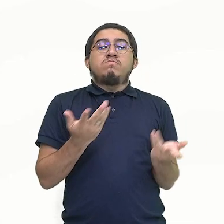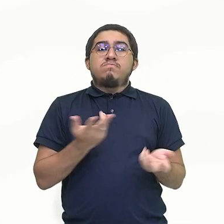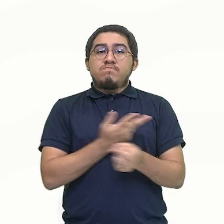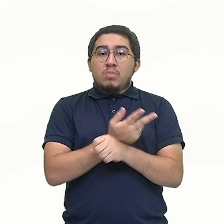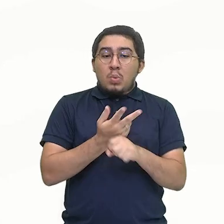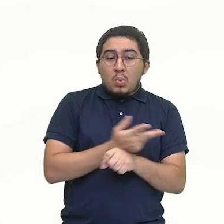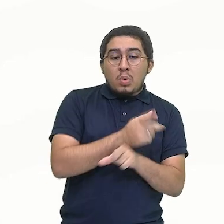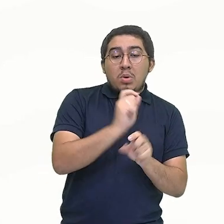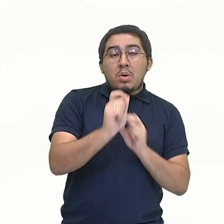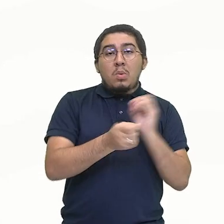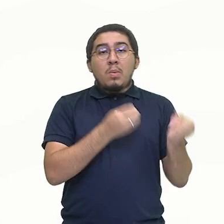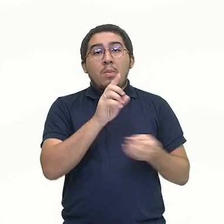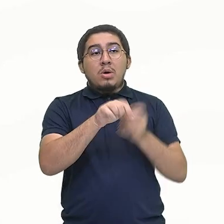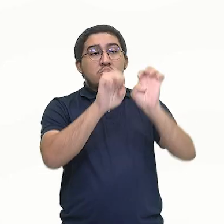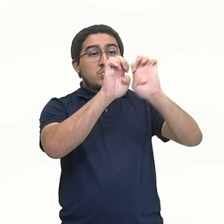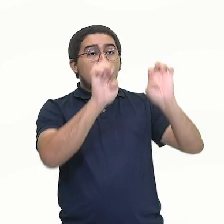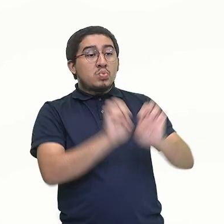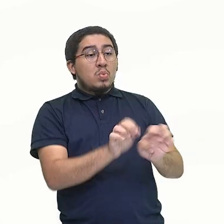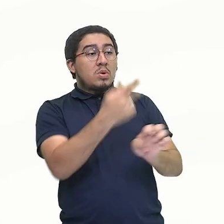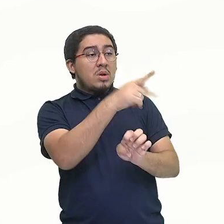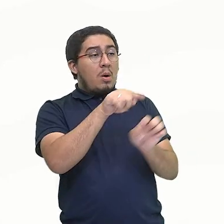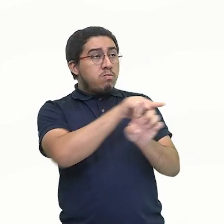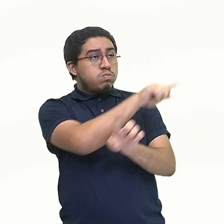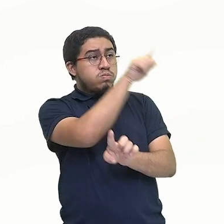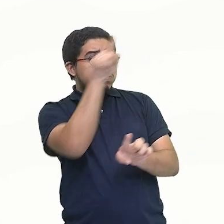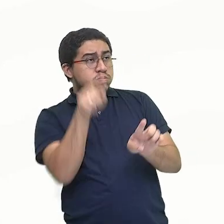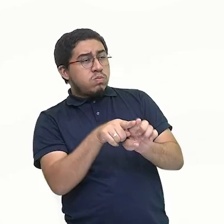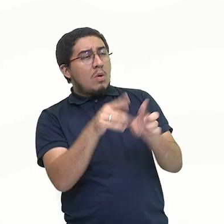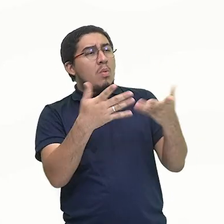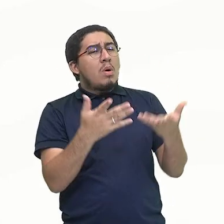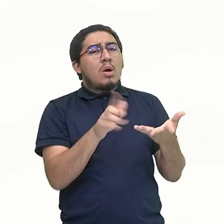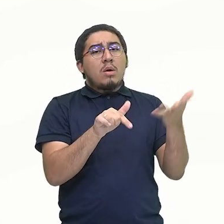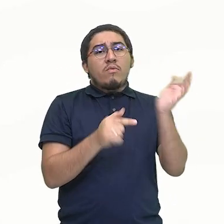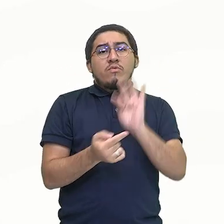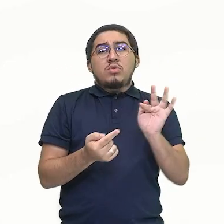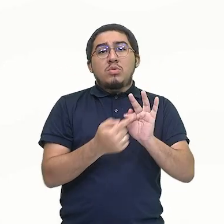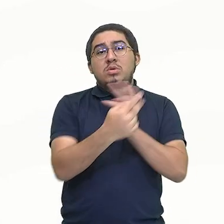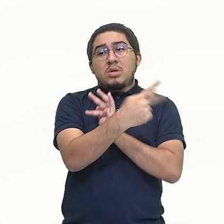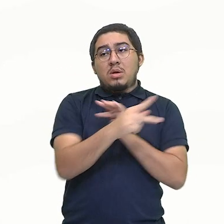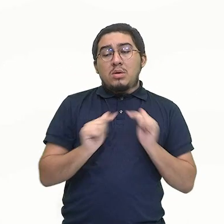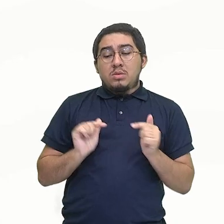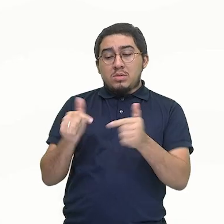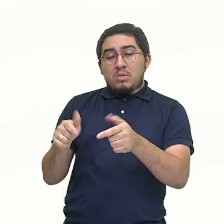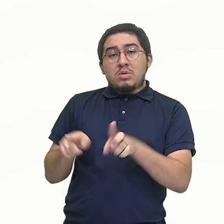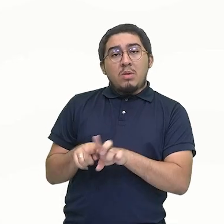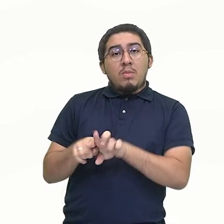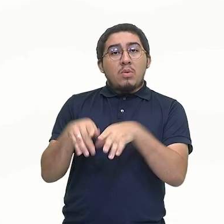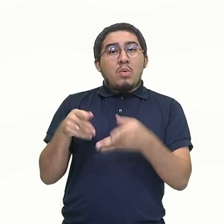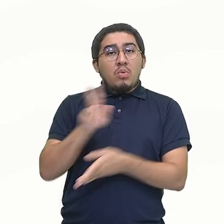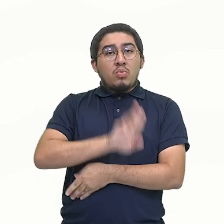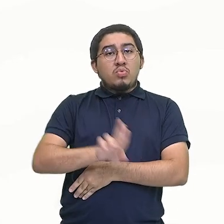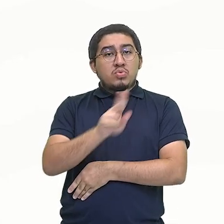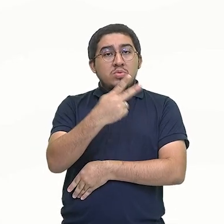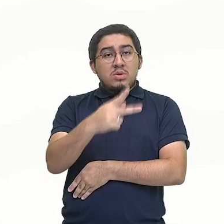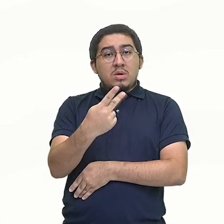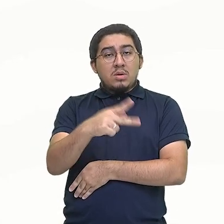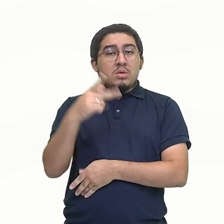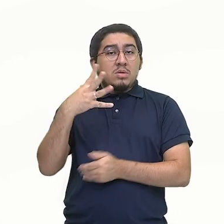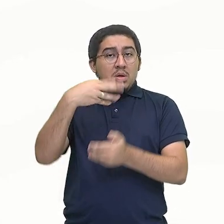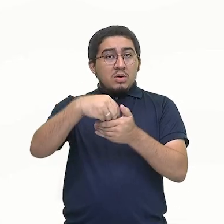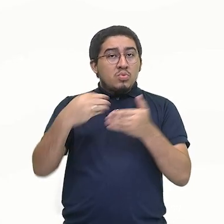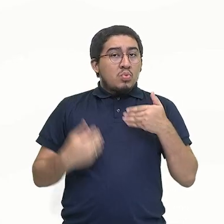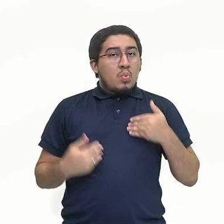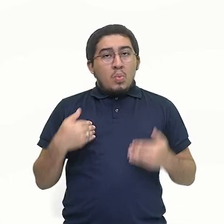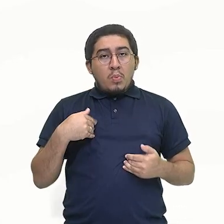a forma daquela célula, para entender em que ela vai estar atuando e que ela vai estar sendo aplicada naquele corpo